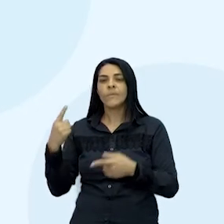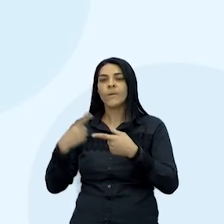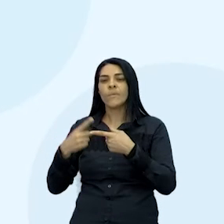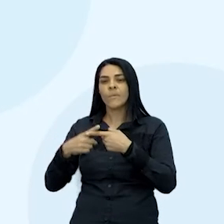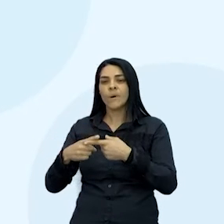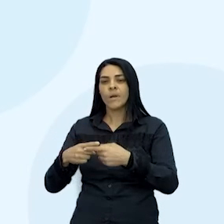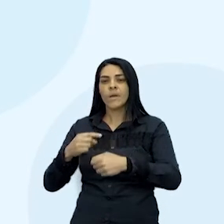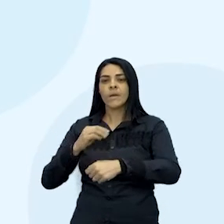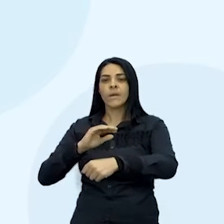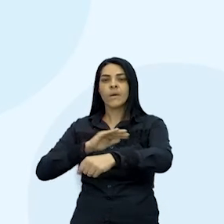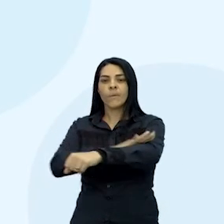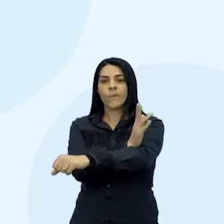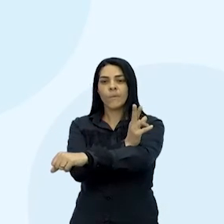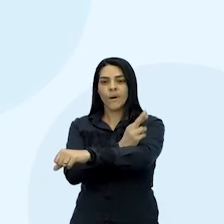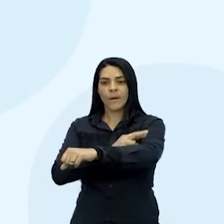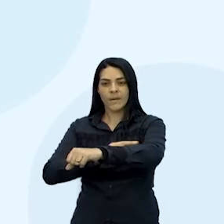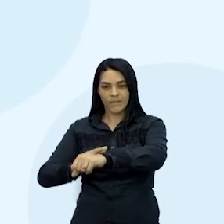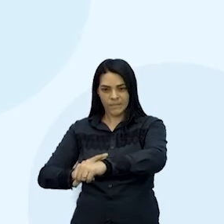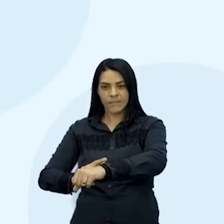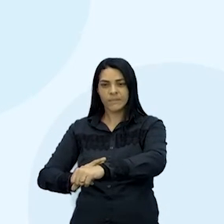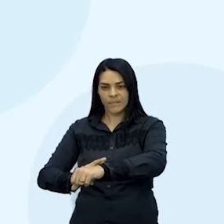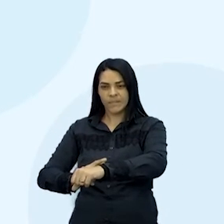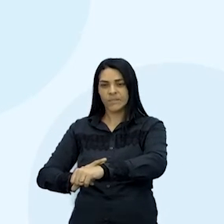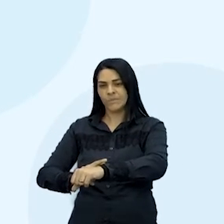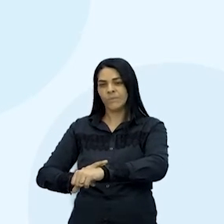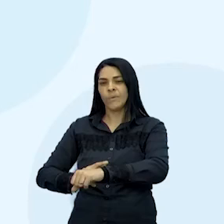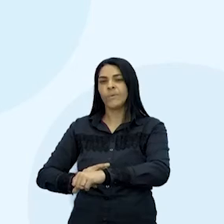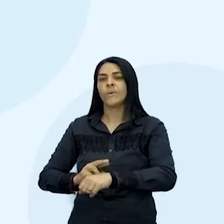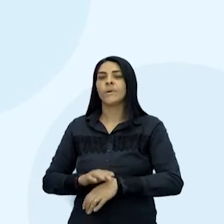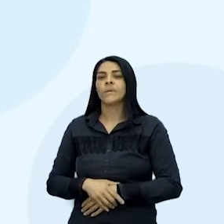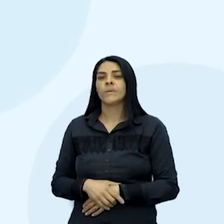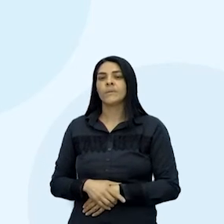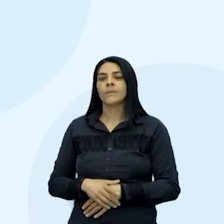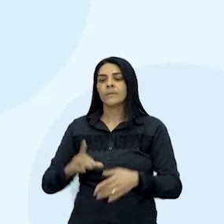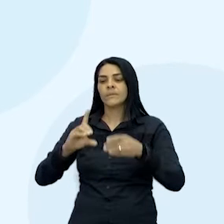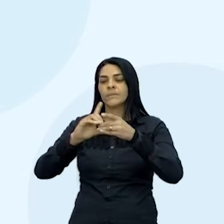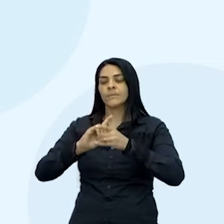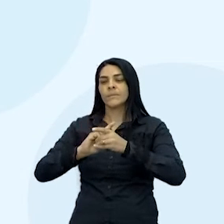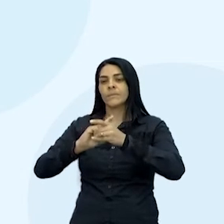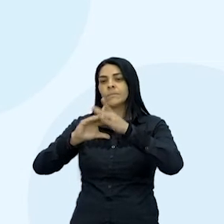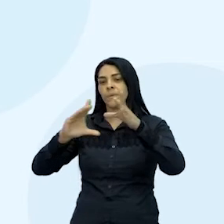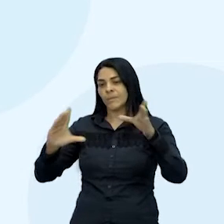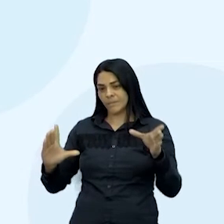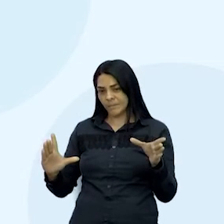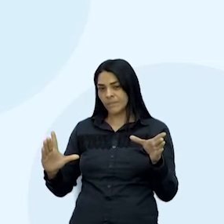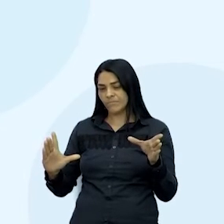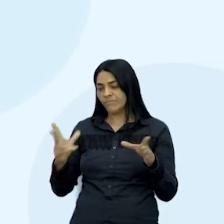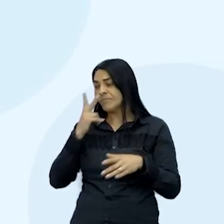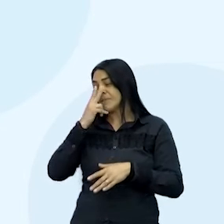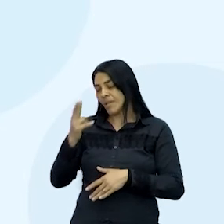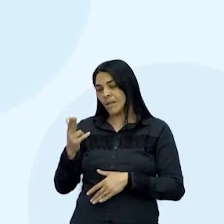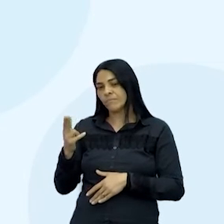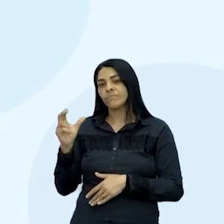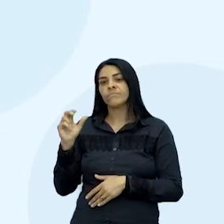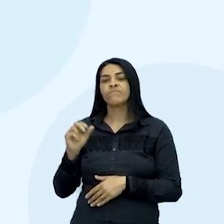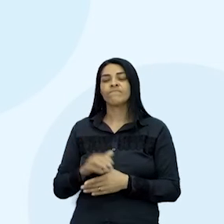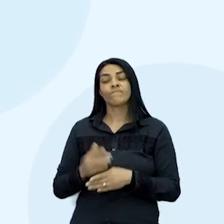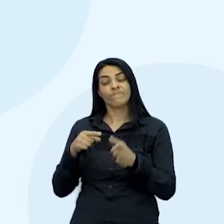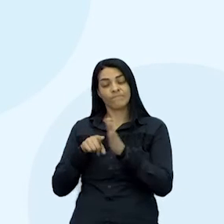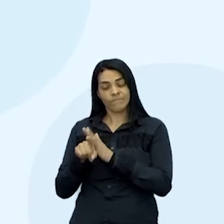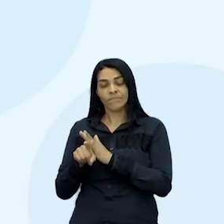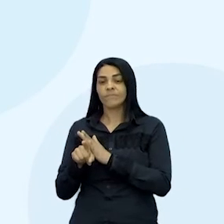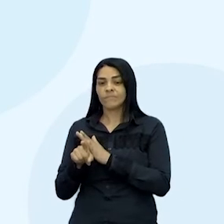para a democracia? Será que o racismo é uma ameaça para a democracia? Sim. Então vocês podem buscar essa